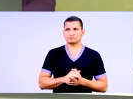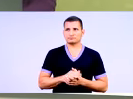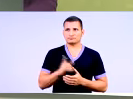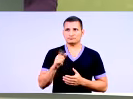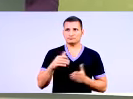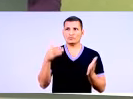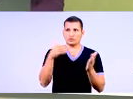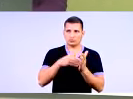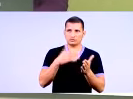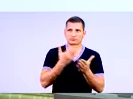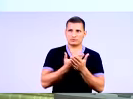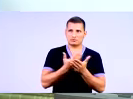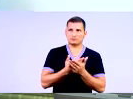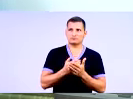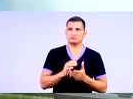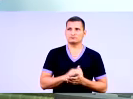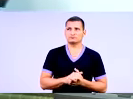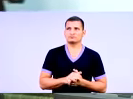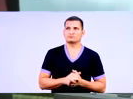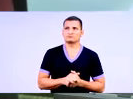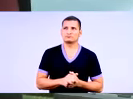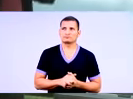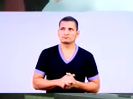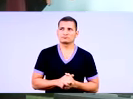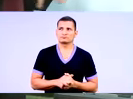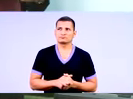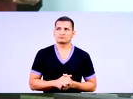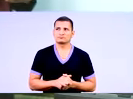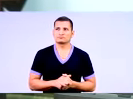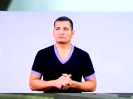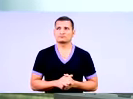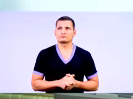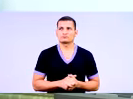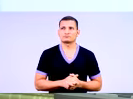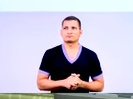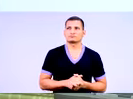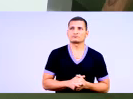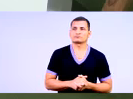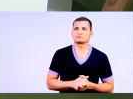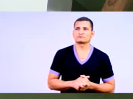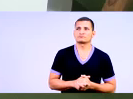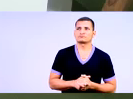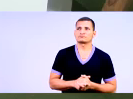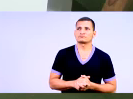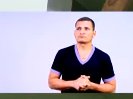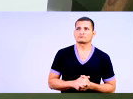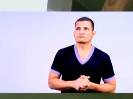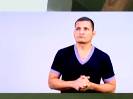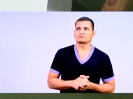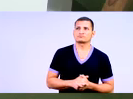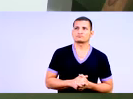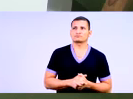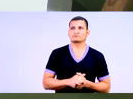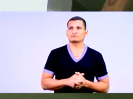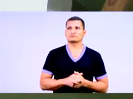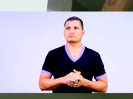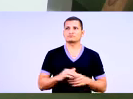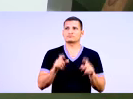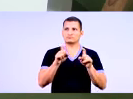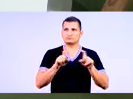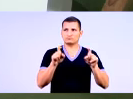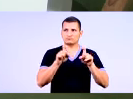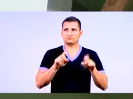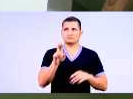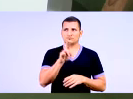professora? Sim, a última aula antes da revisão e da prova. Né? Então, nós em informática